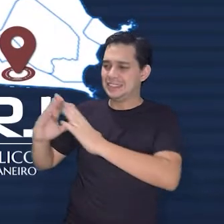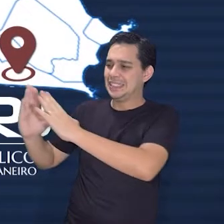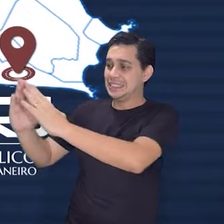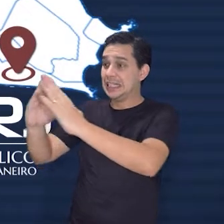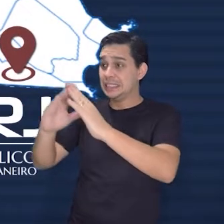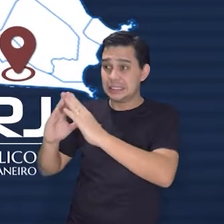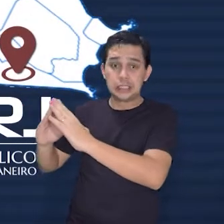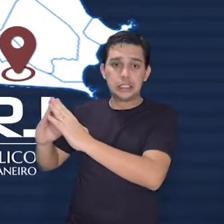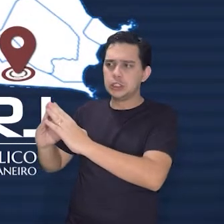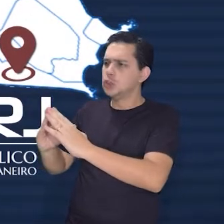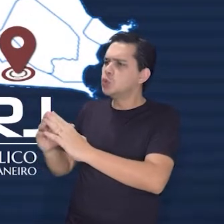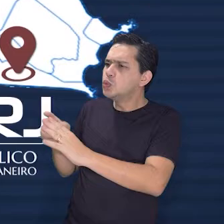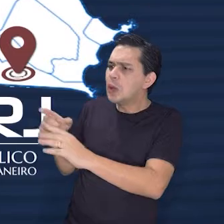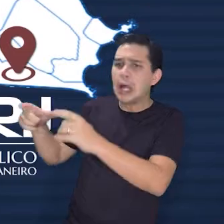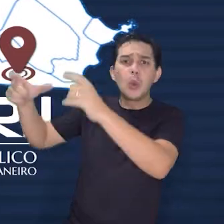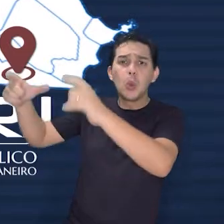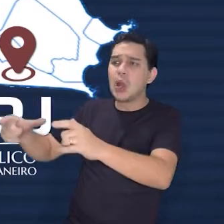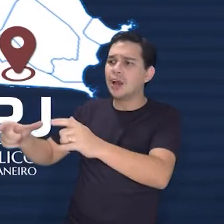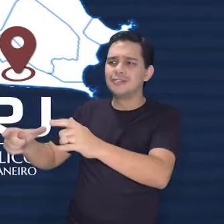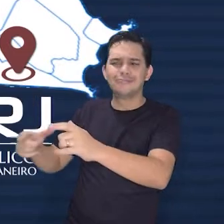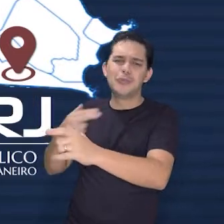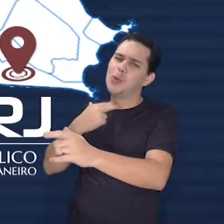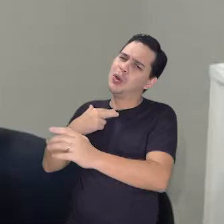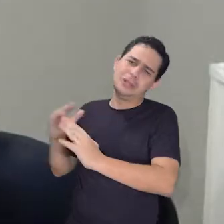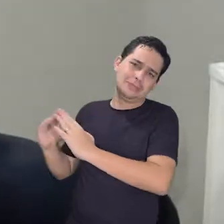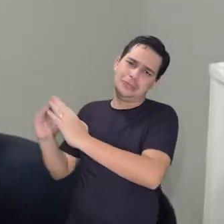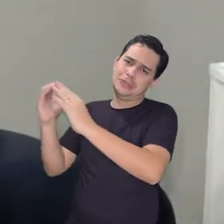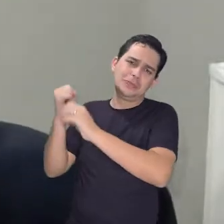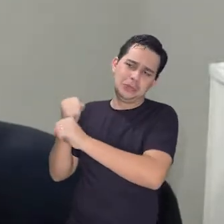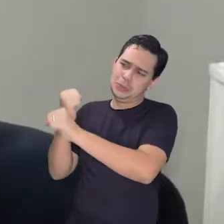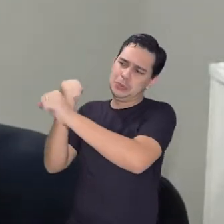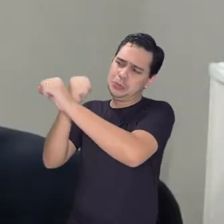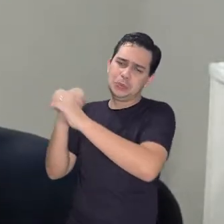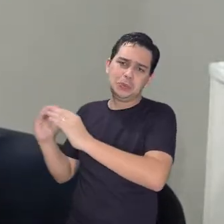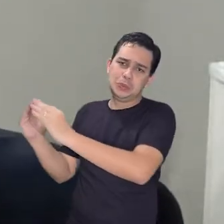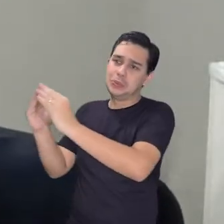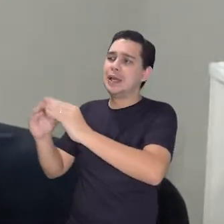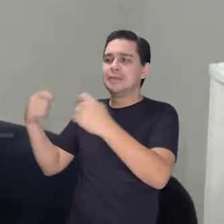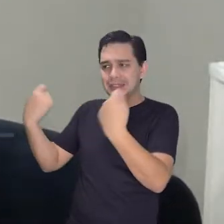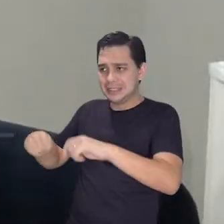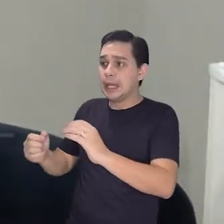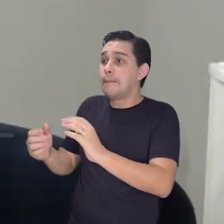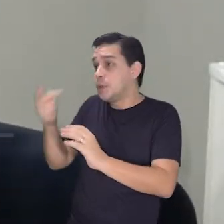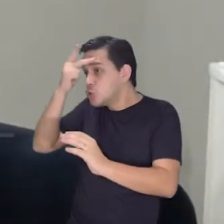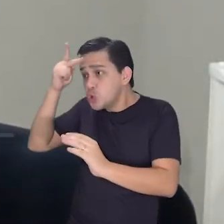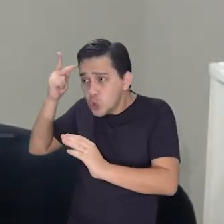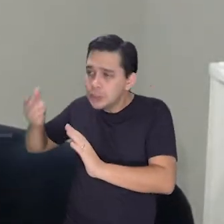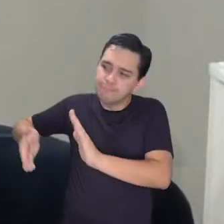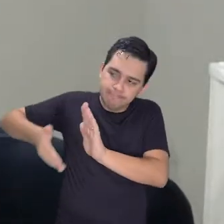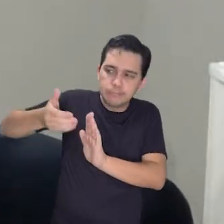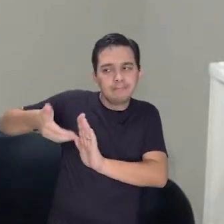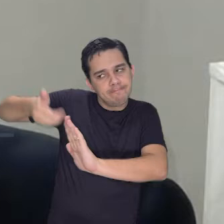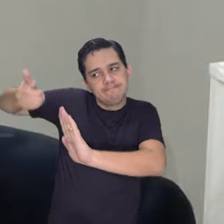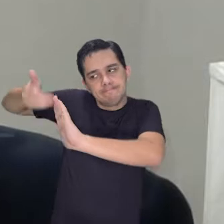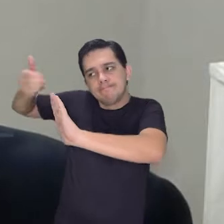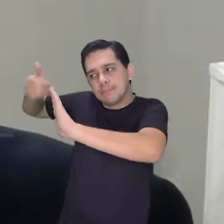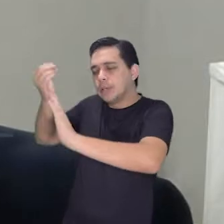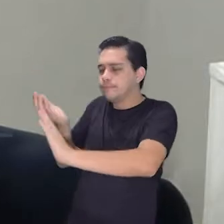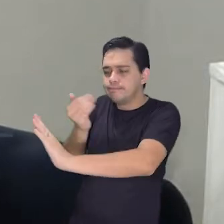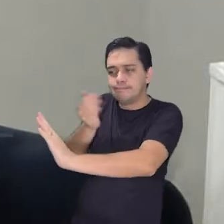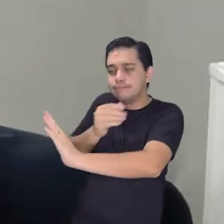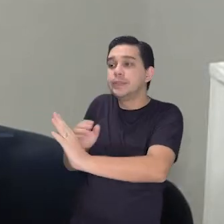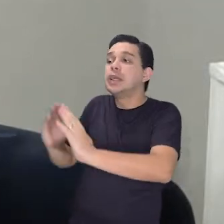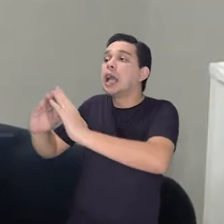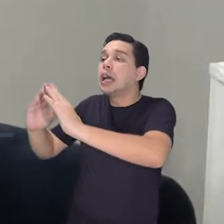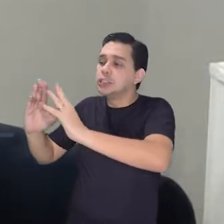construídas ilegalmente na APA de Maçambaba. Eu analiso essa decisão como uma excepcional vitória para o meio ambiente